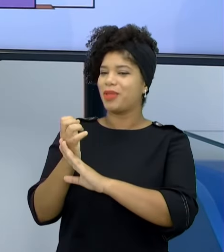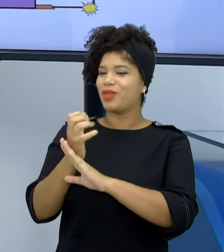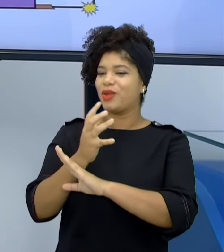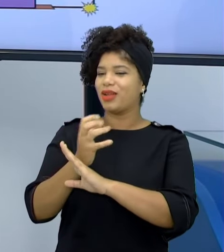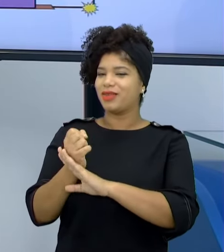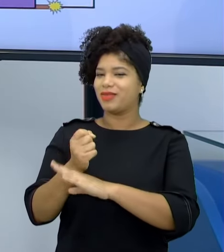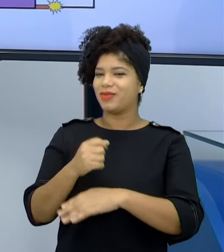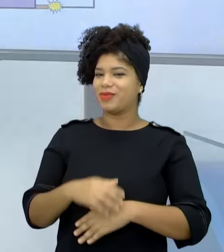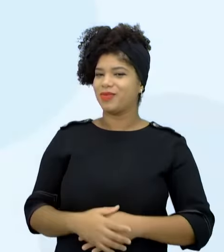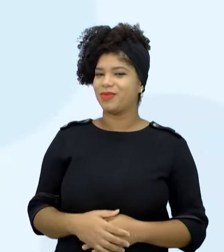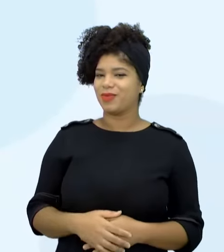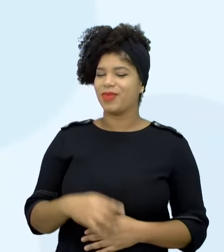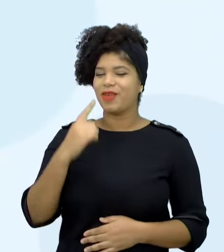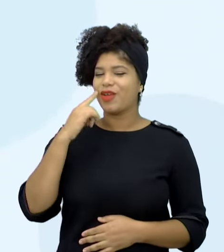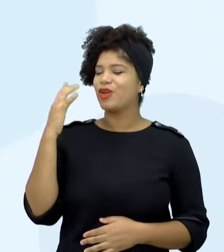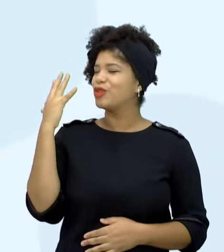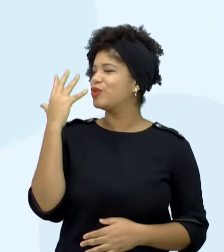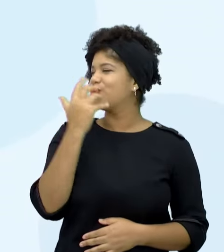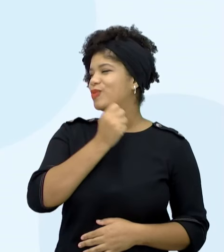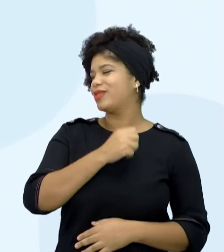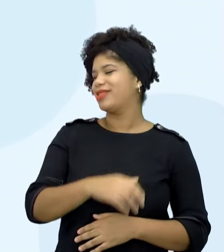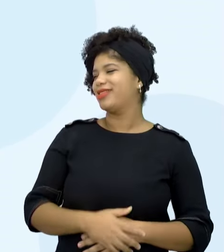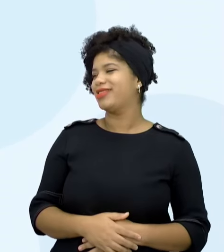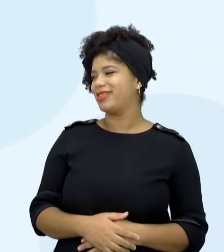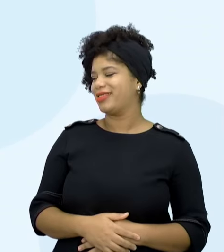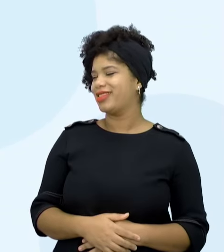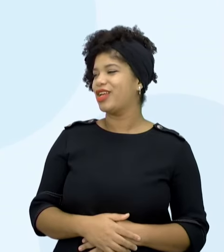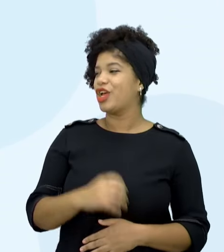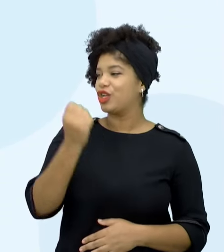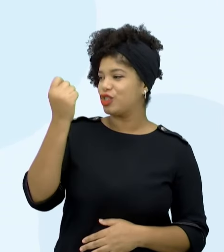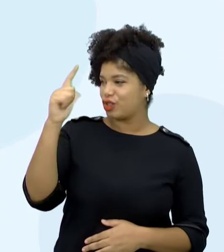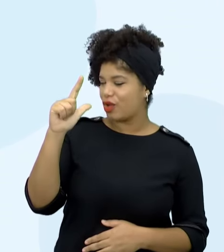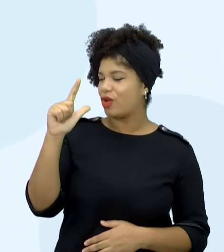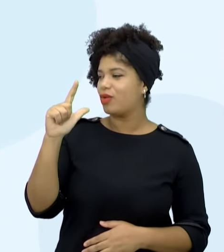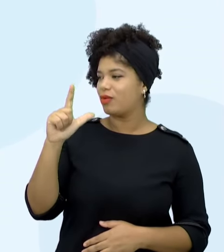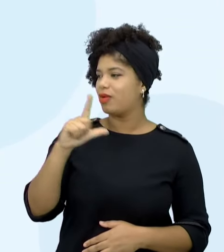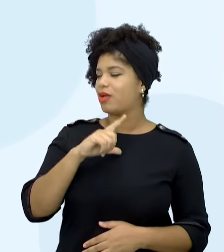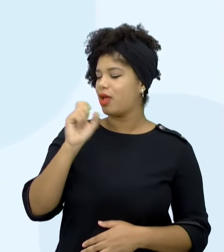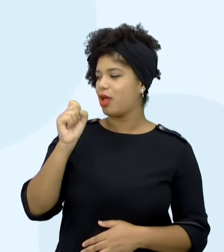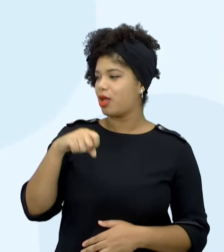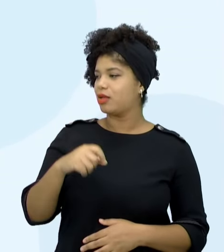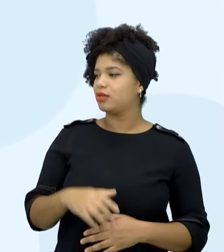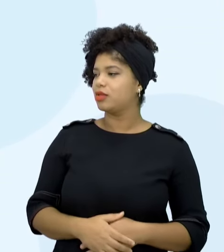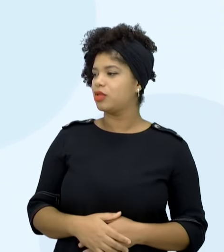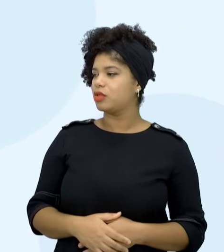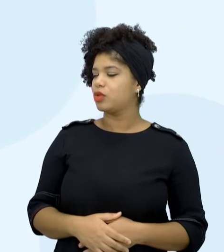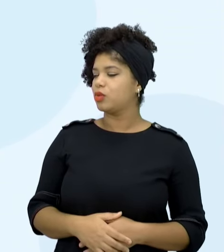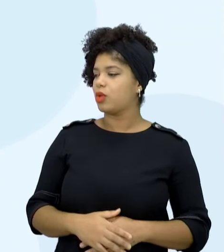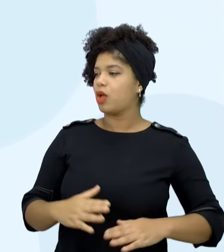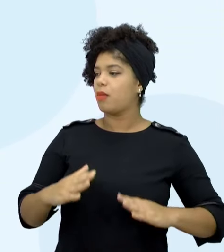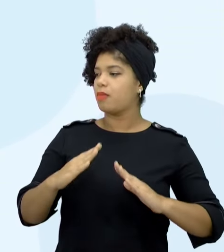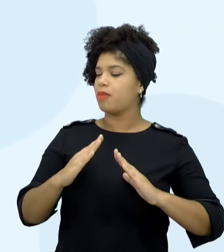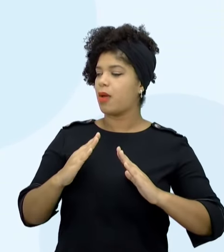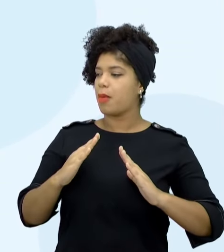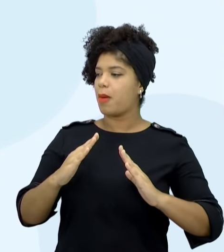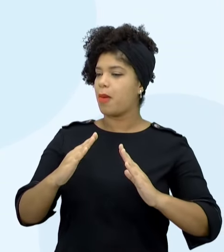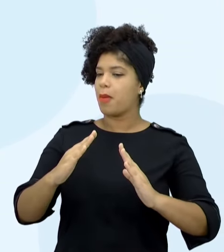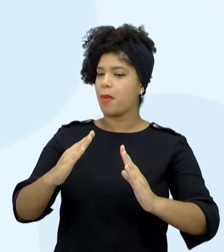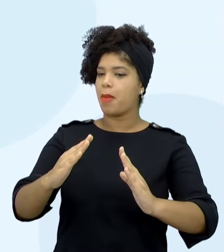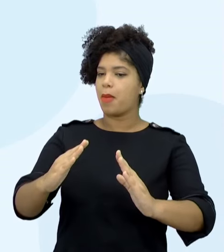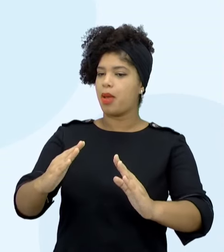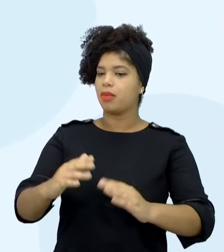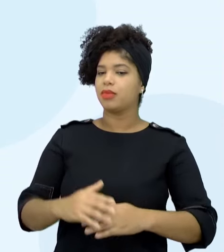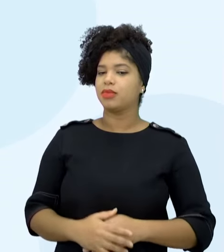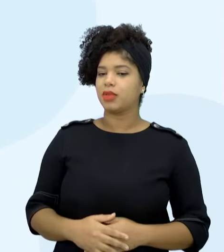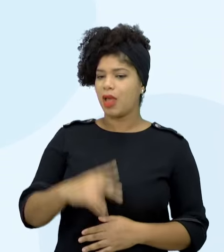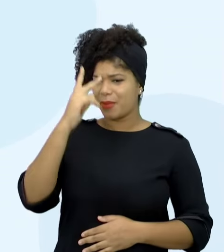gente falando. Então, olha ali que bonitinho, ó, a luz solar incide sobre a placa. É uma placa constituída por semicondutores. Aí tem o